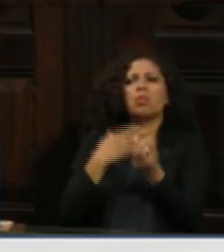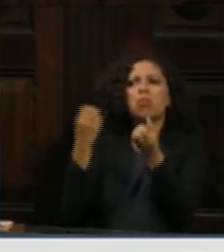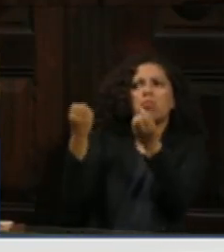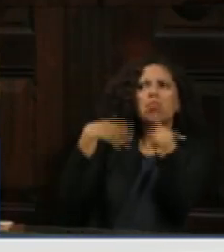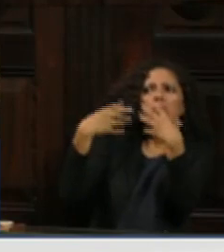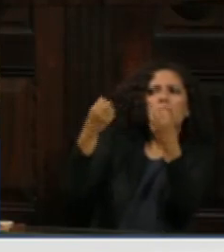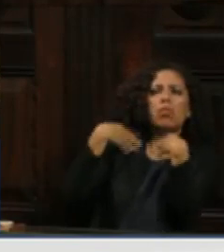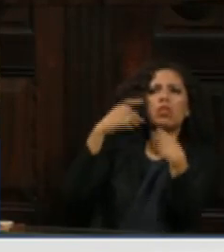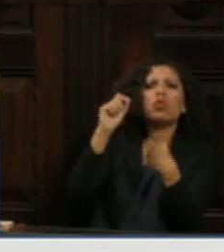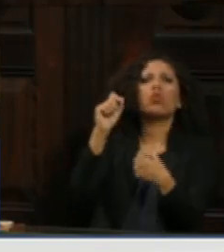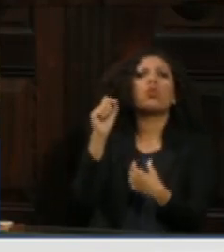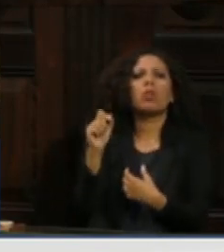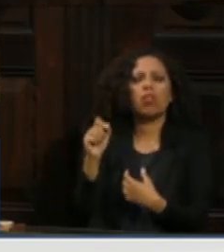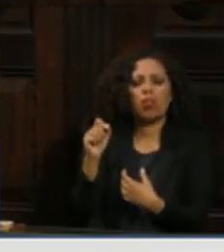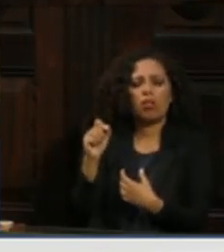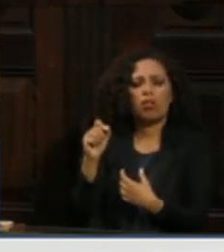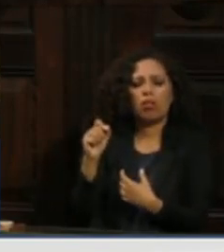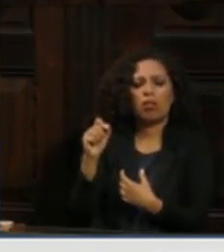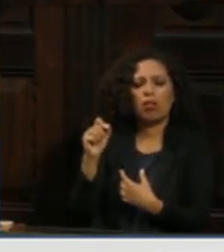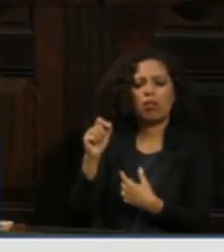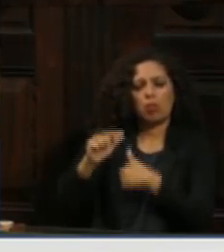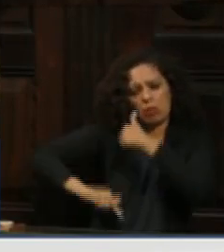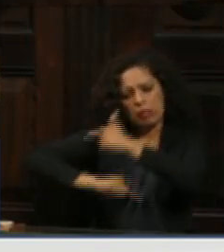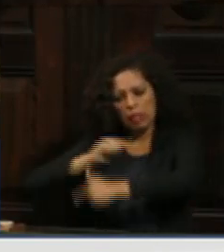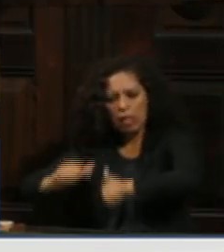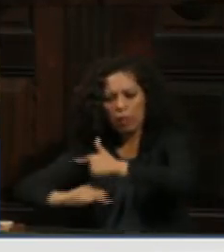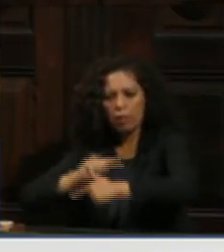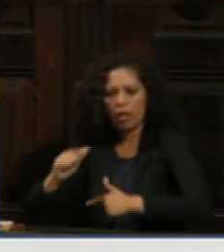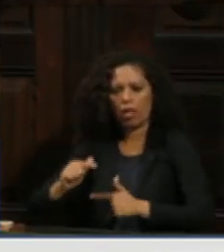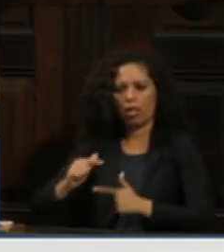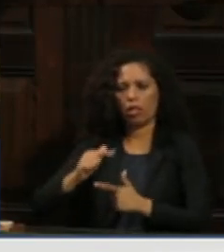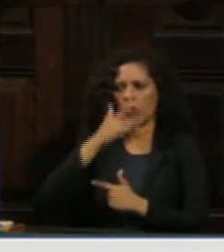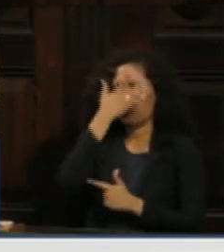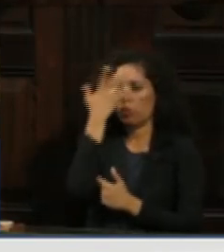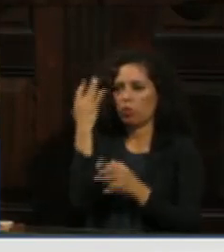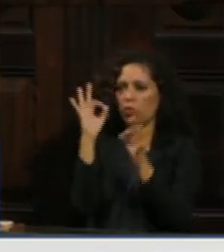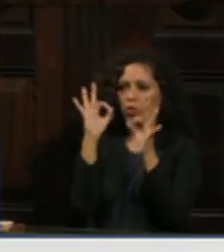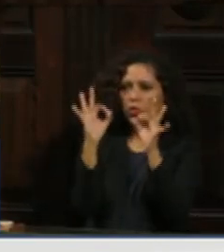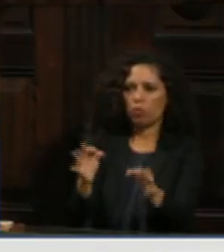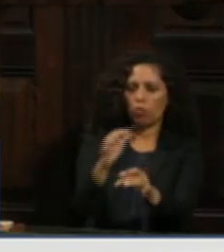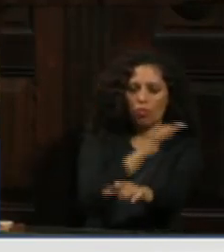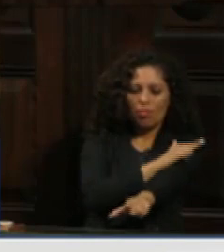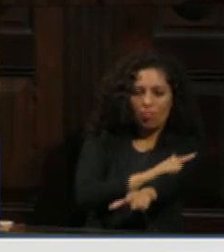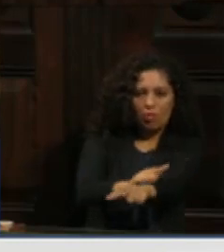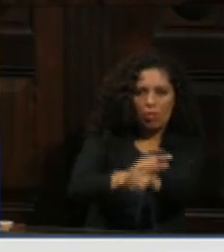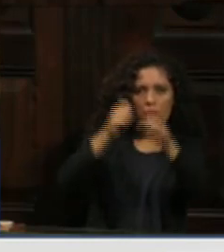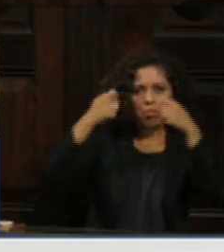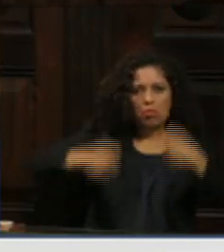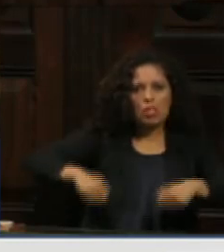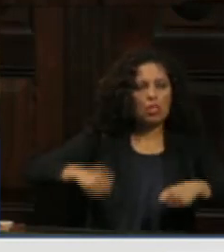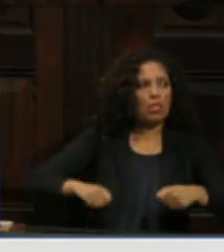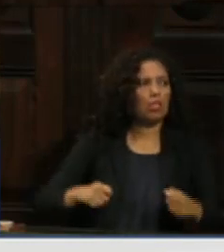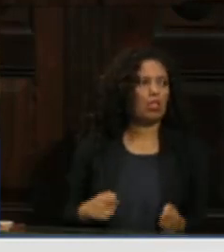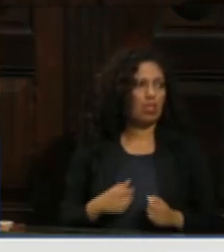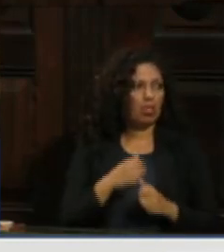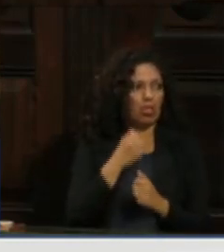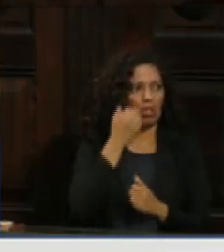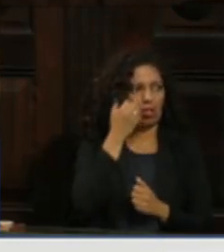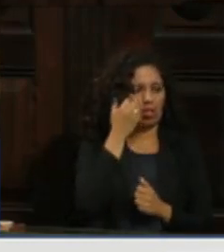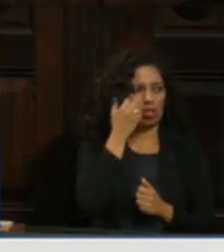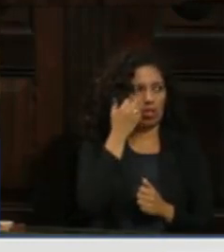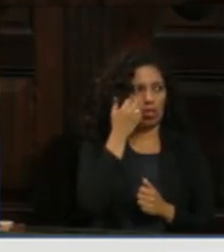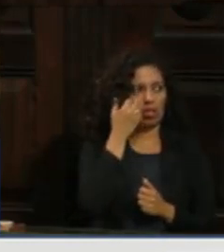parlamentares, e uns vão cumprir de uma maneira ou de outra, mas nem todos se impõem, né, condições e tarefas para